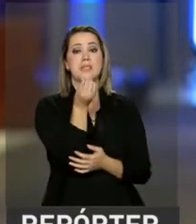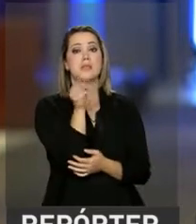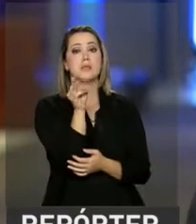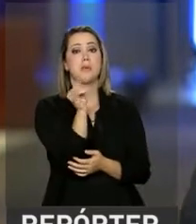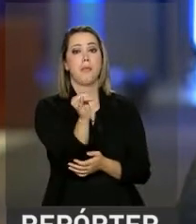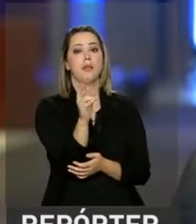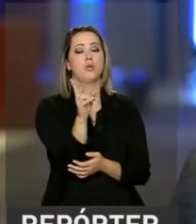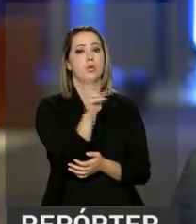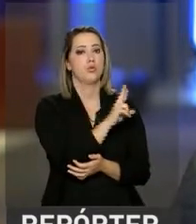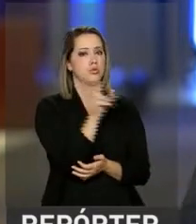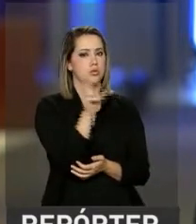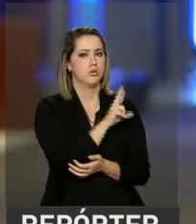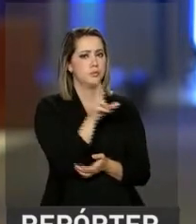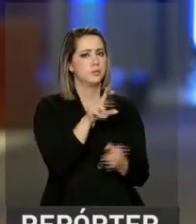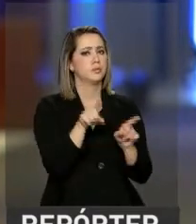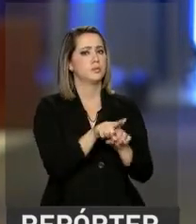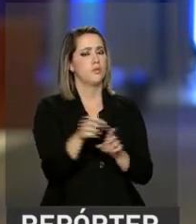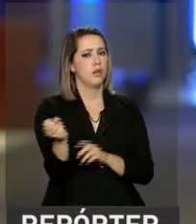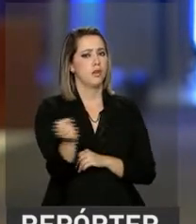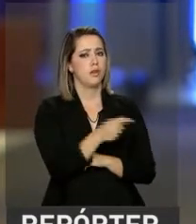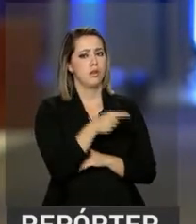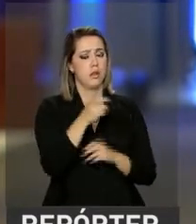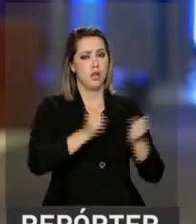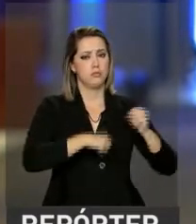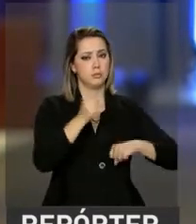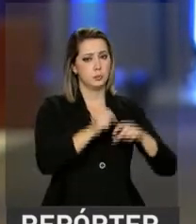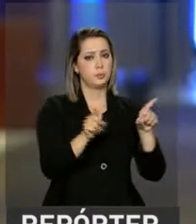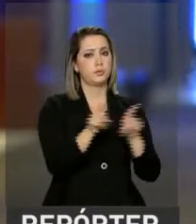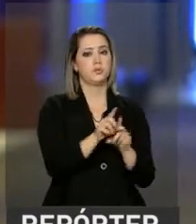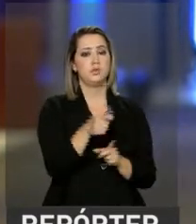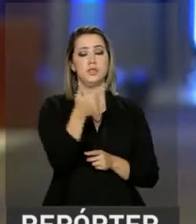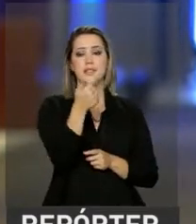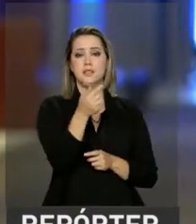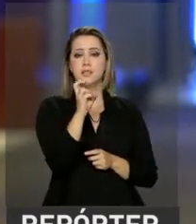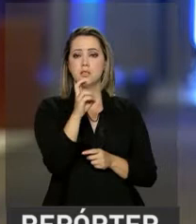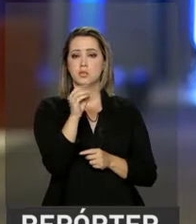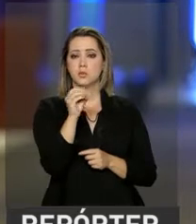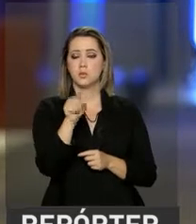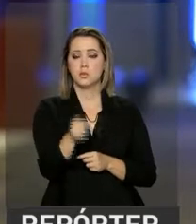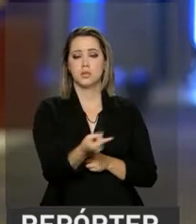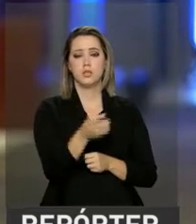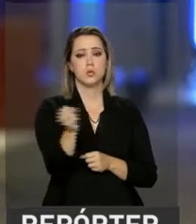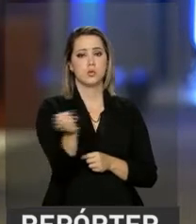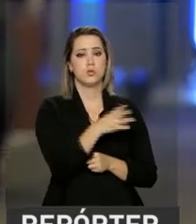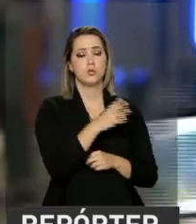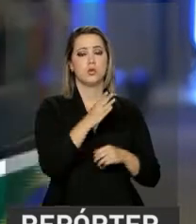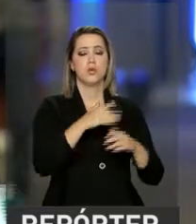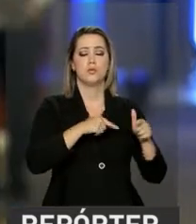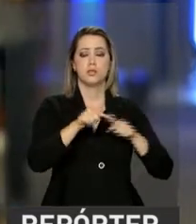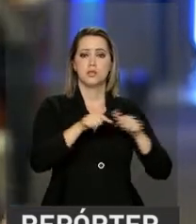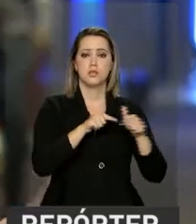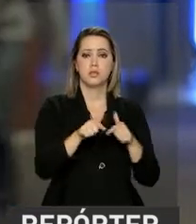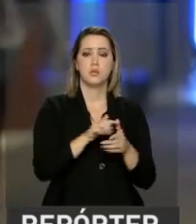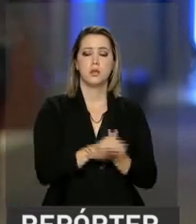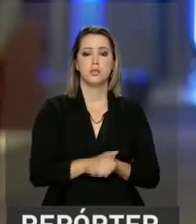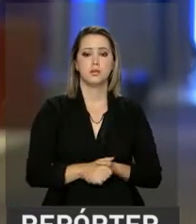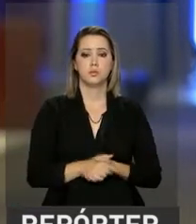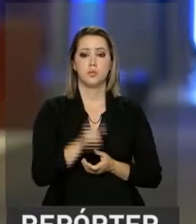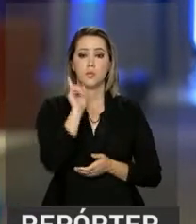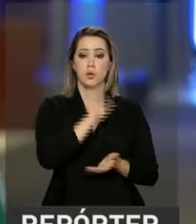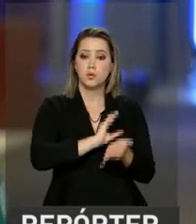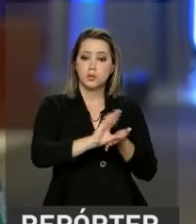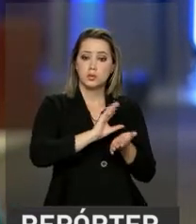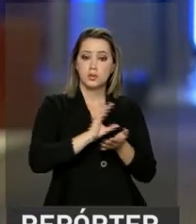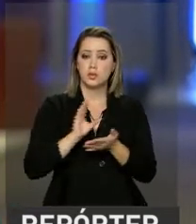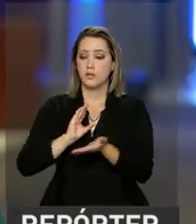Brasil, 7.500 novos empregos, sendo que 450 de pesquisadores. São investimentos